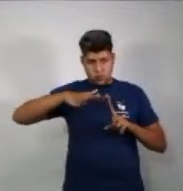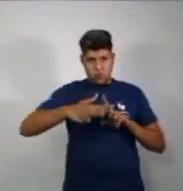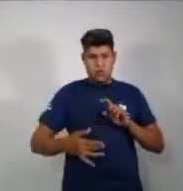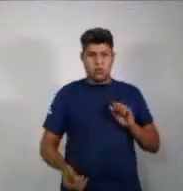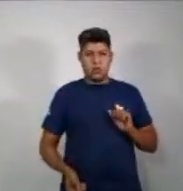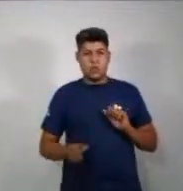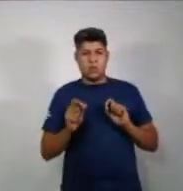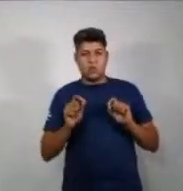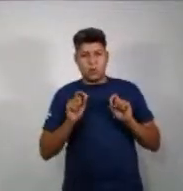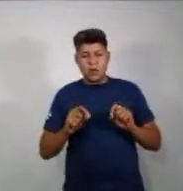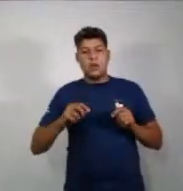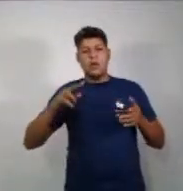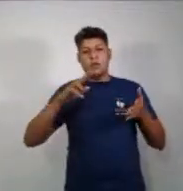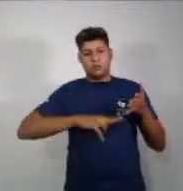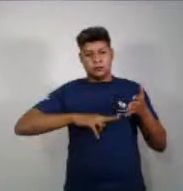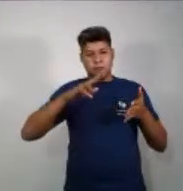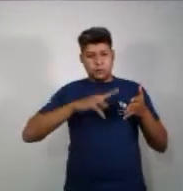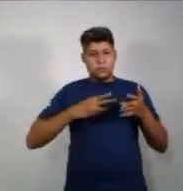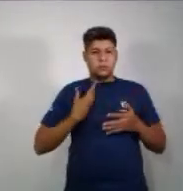a leitura, o livro,